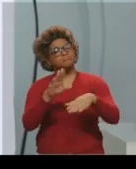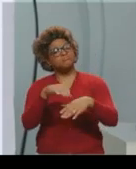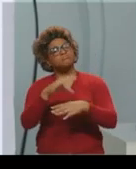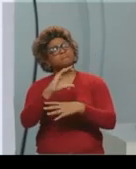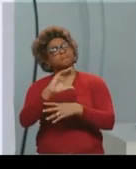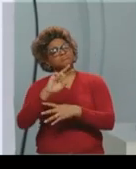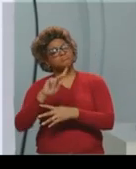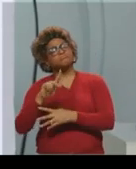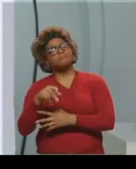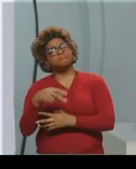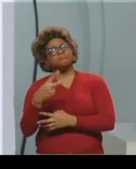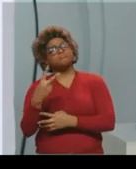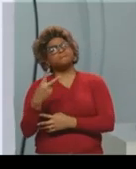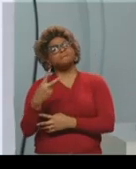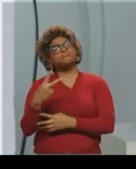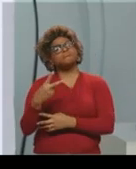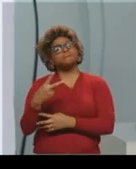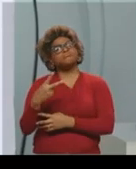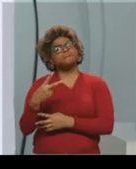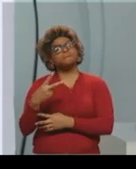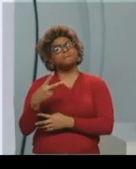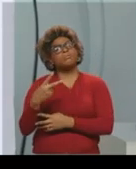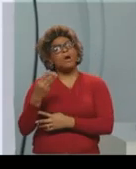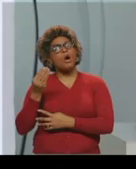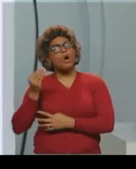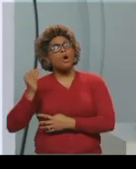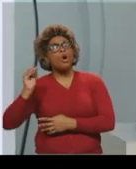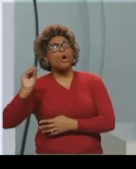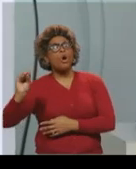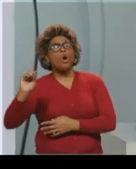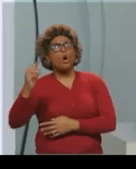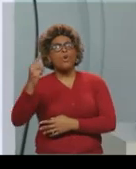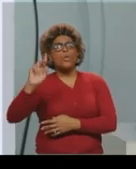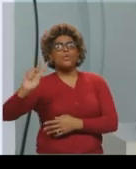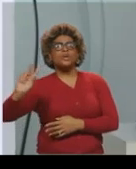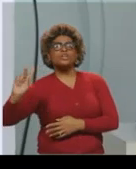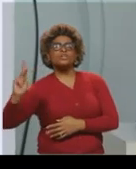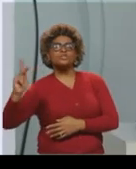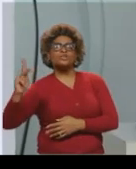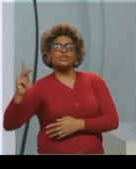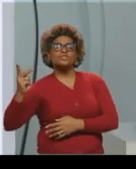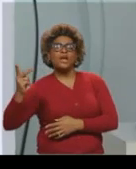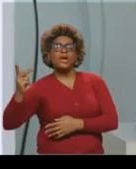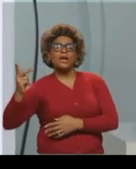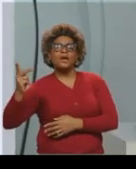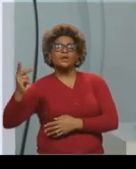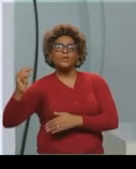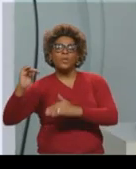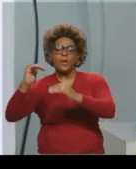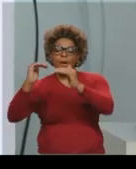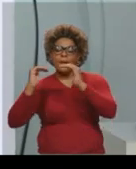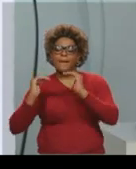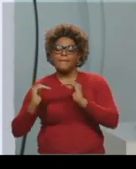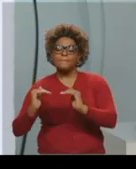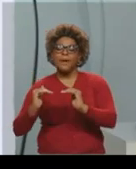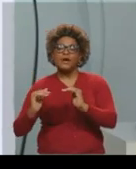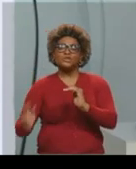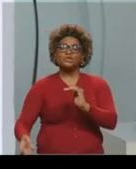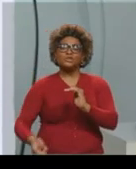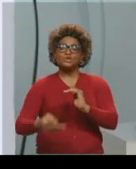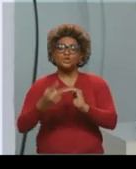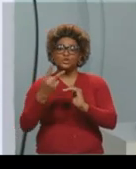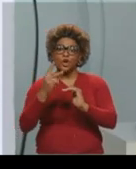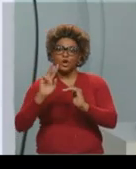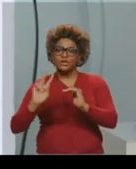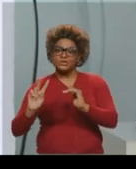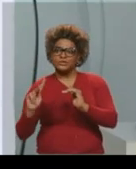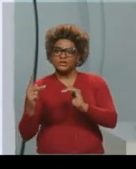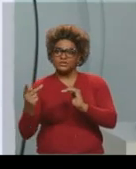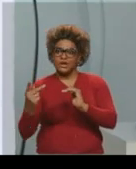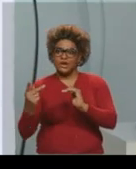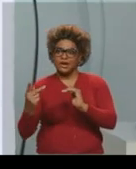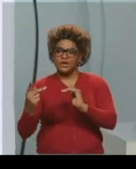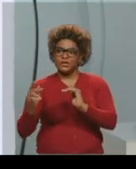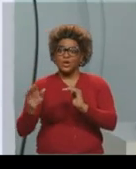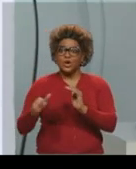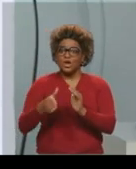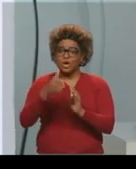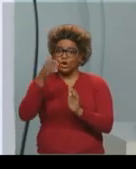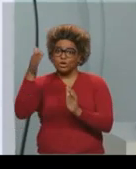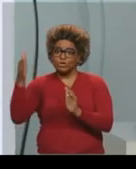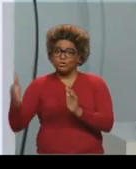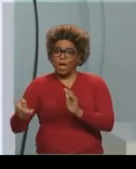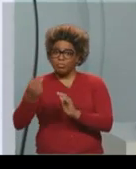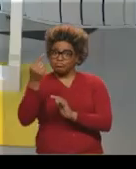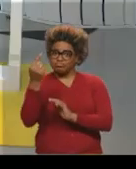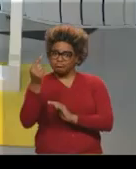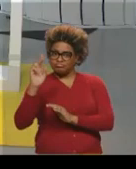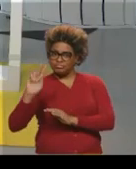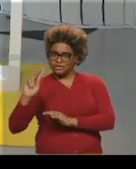Aqui falta um hidrogênio, aqui faltam 2 hidrogênios e aqui falta apenas um hidrogênio. Então,